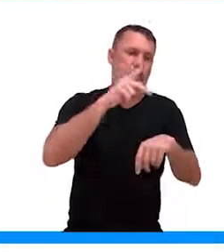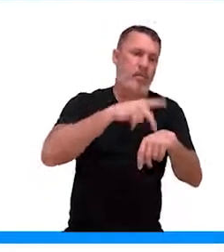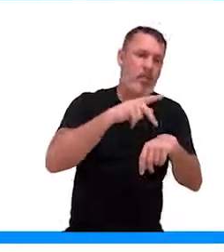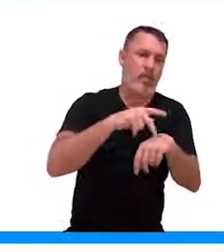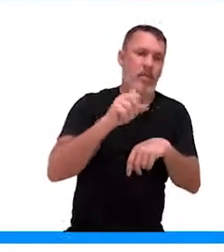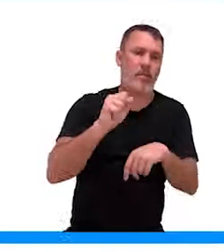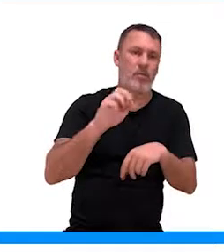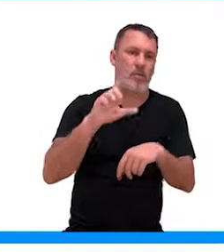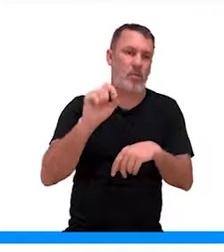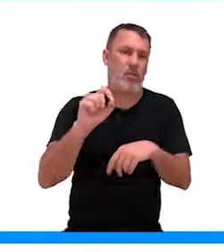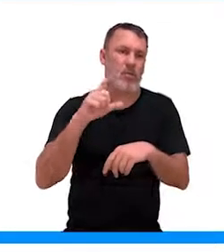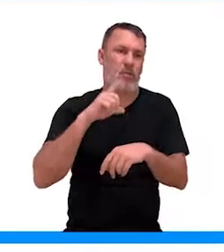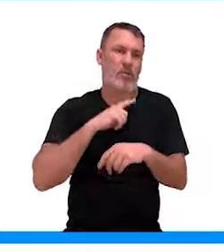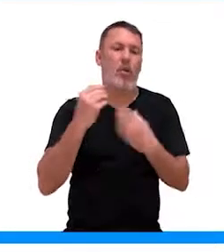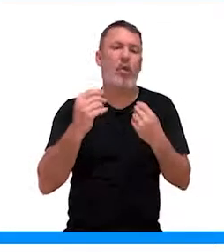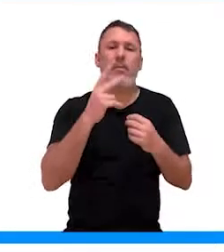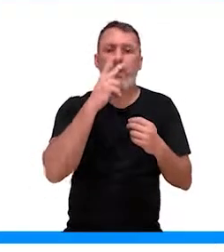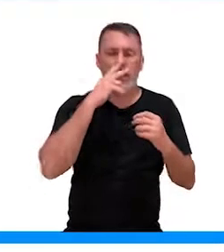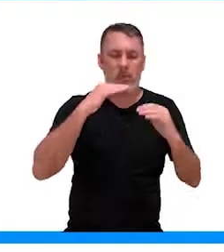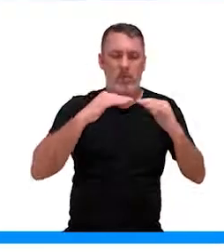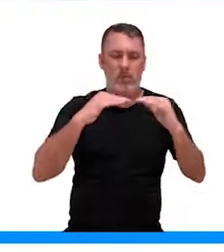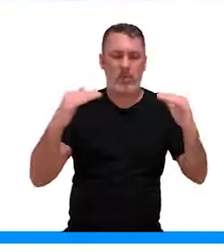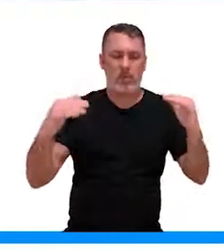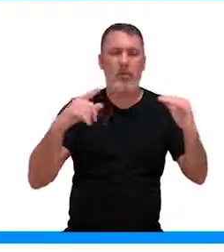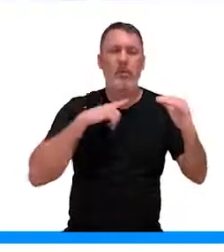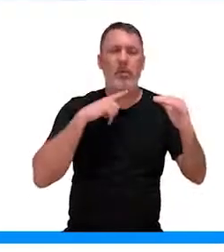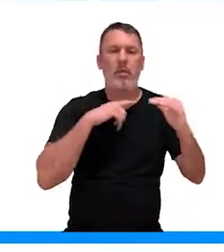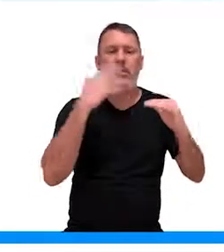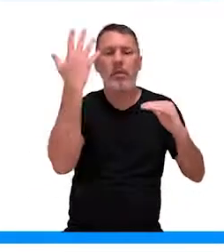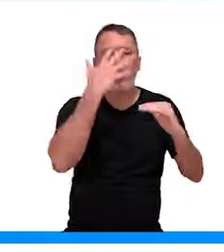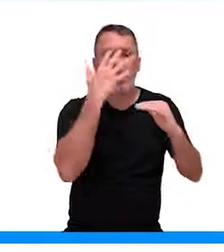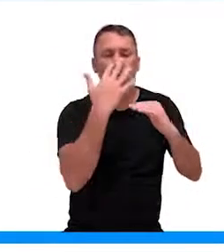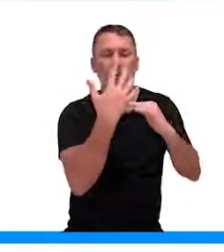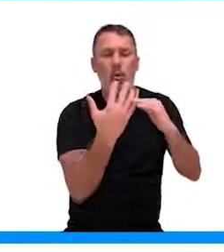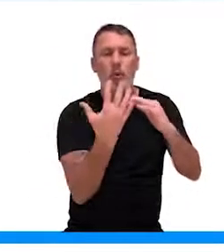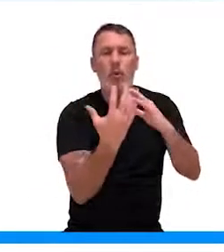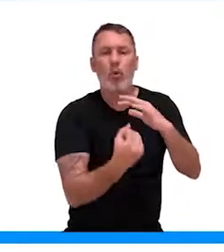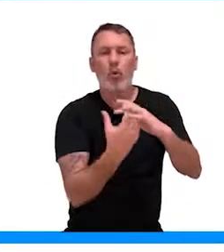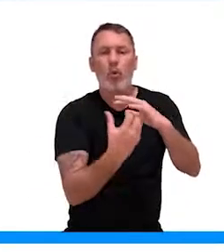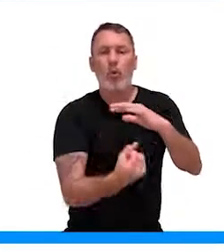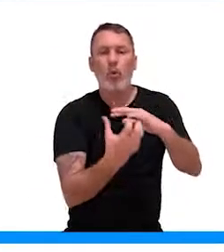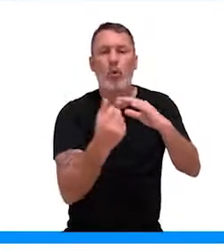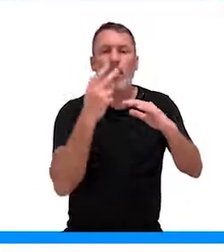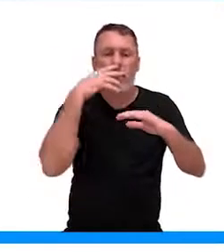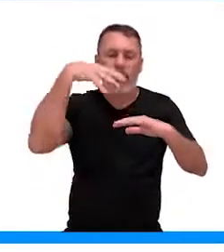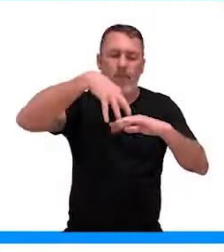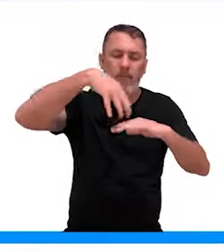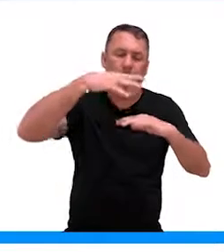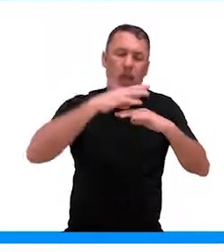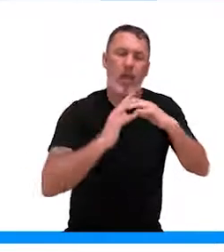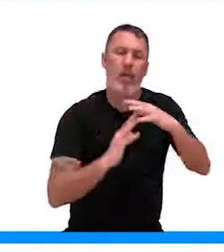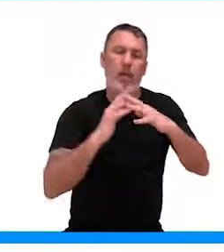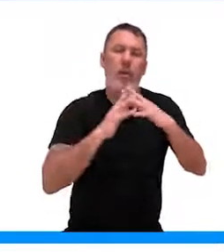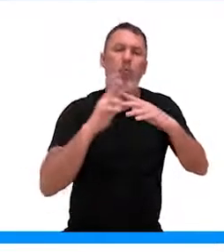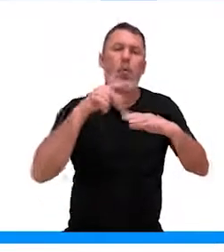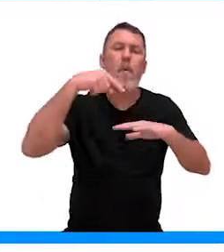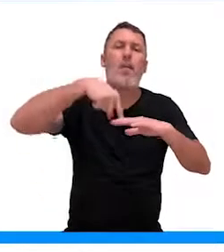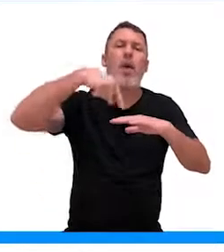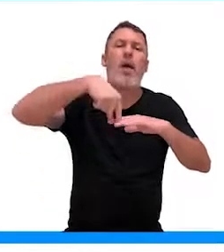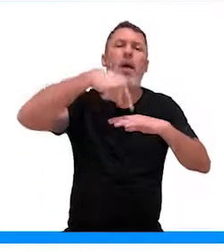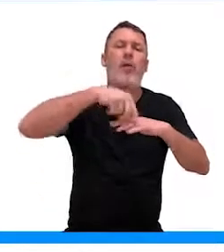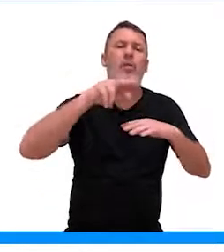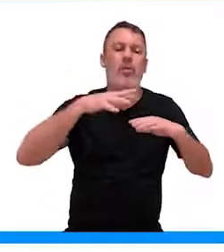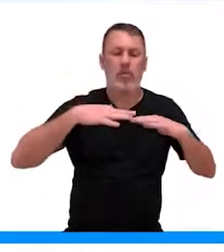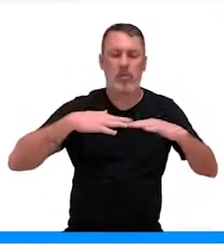de aquíferos é a infiltração de água no solo, acompanhado, claro, da percolação. A percolação é a passagem lenta de